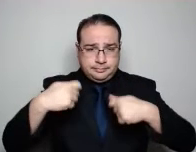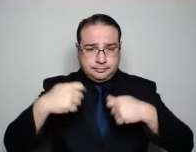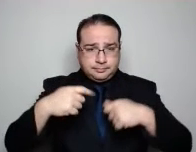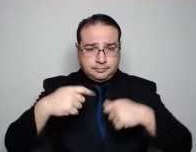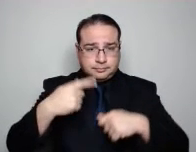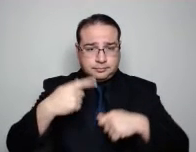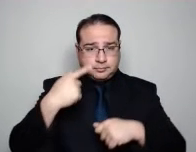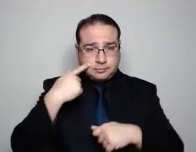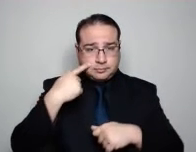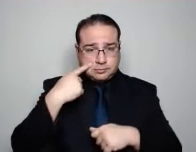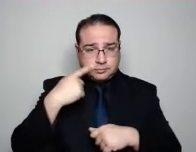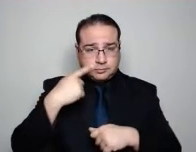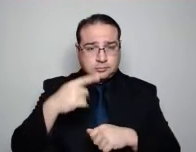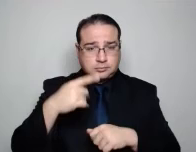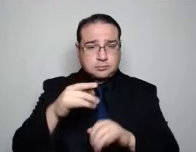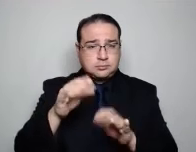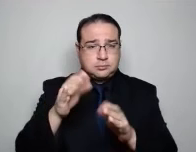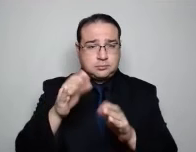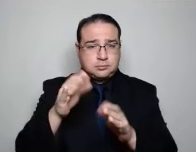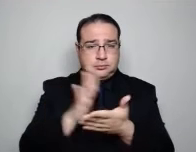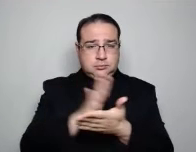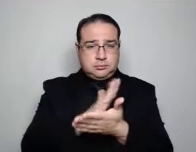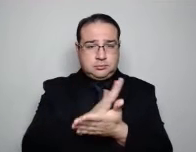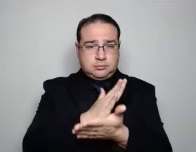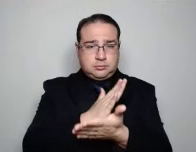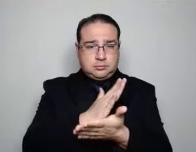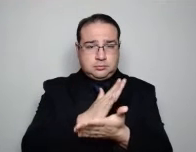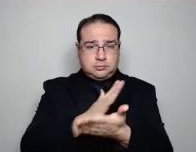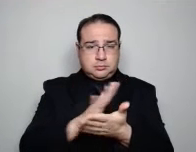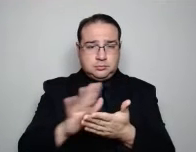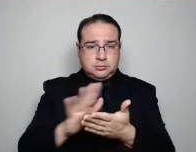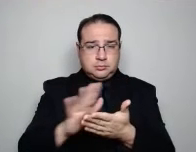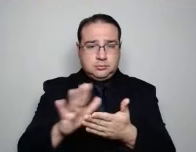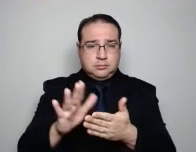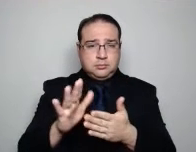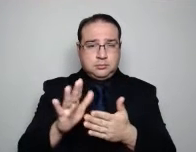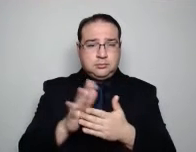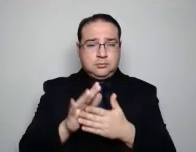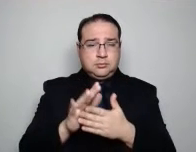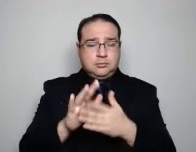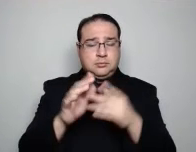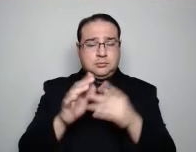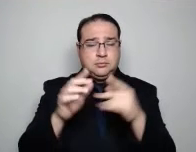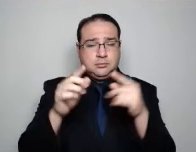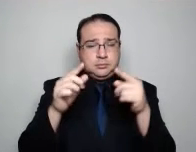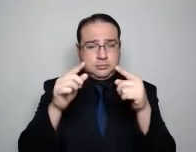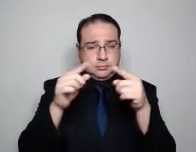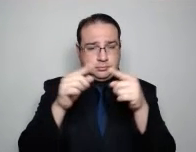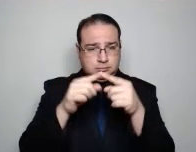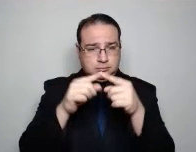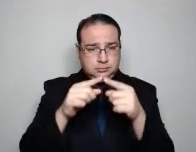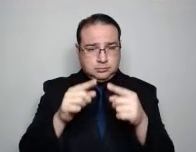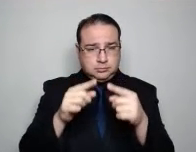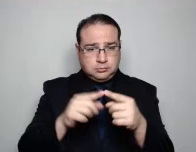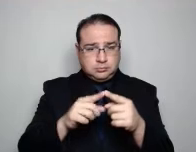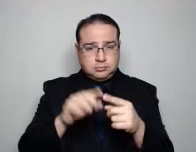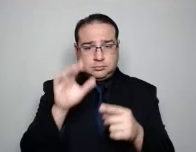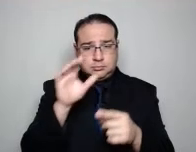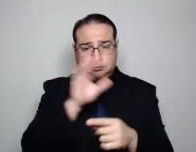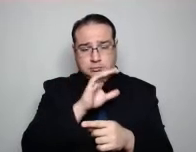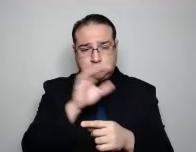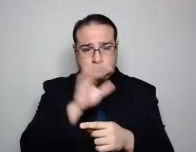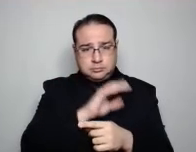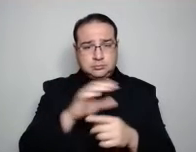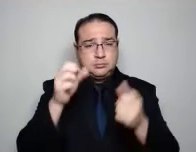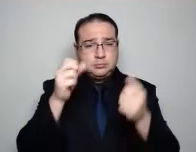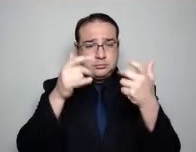sendo discutida num agravo de instrumento, né? E a gente vai ter o IRDR, né, nessa questão. Mas como a gente